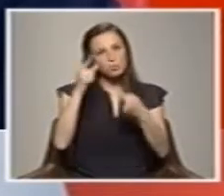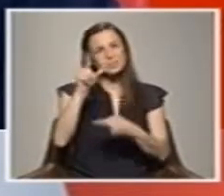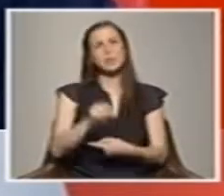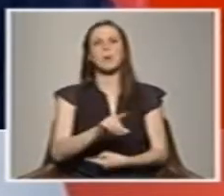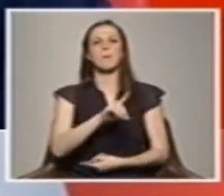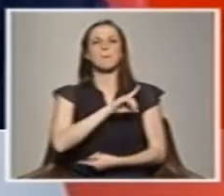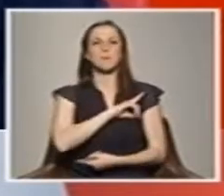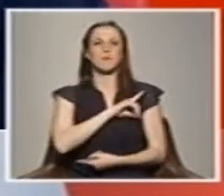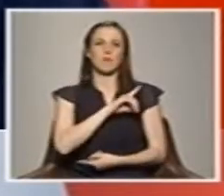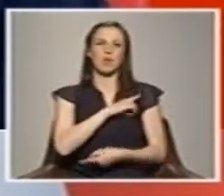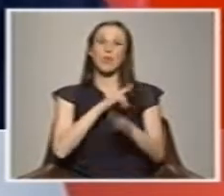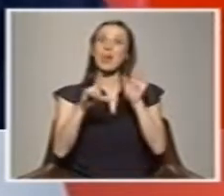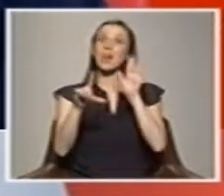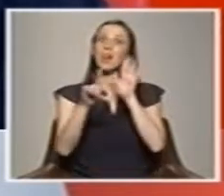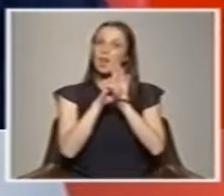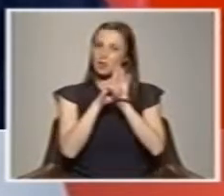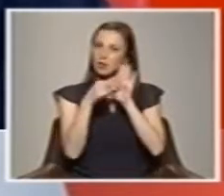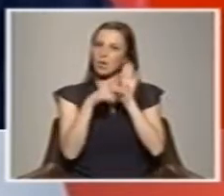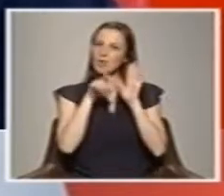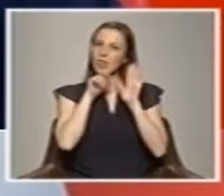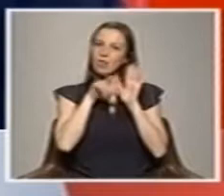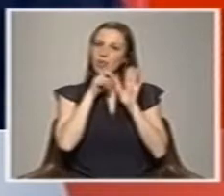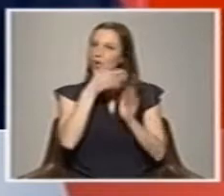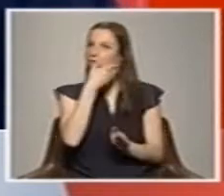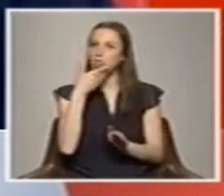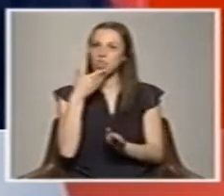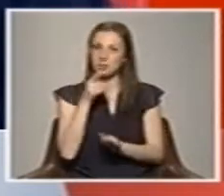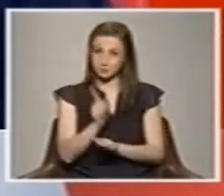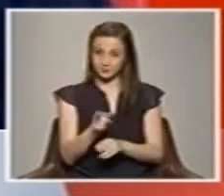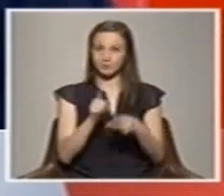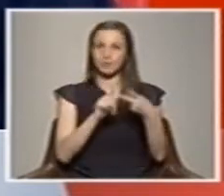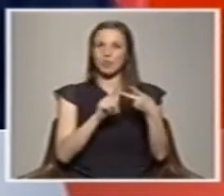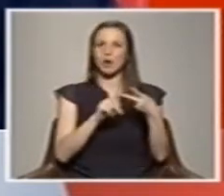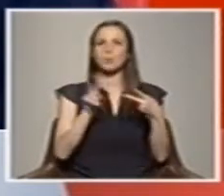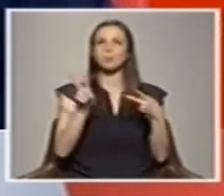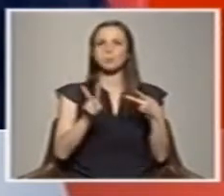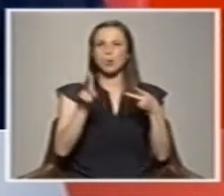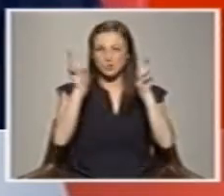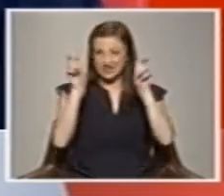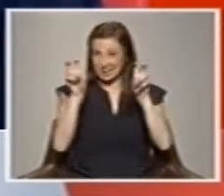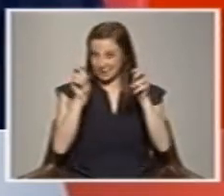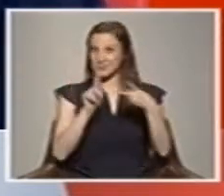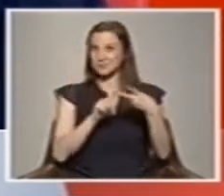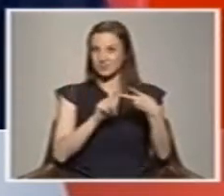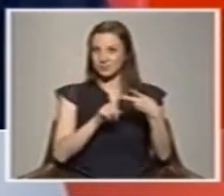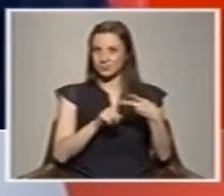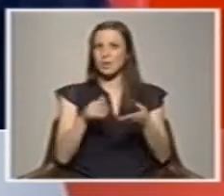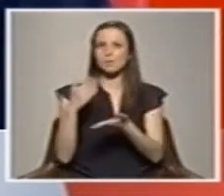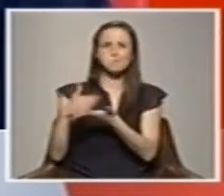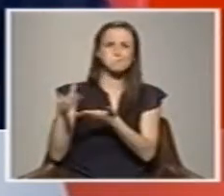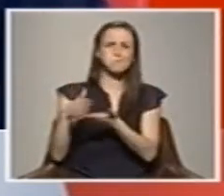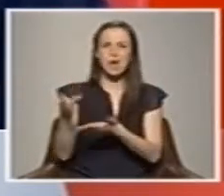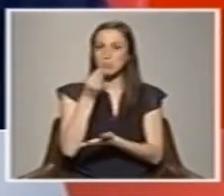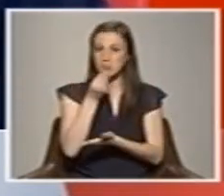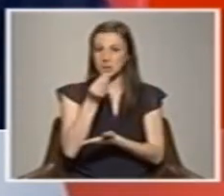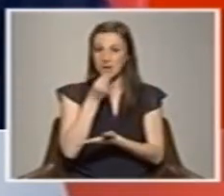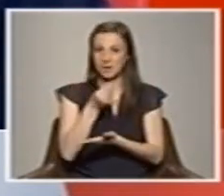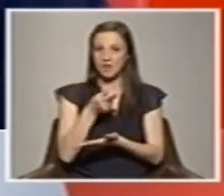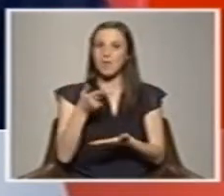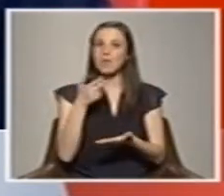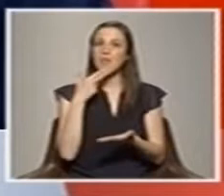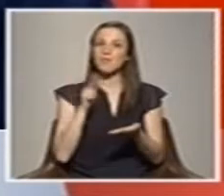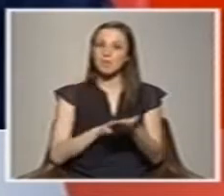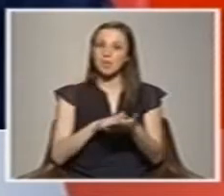privado e com legislação que permita e facilite isso. Segundo tema, o problema do desperdício alimentar só será